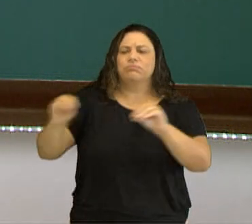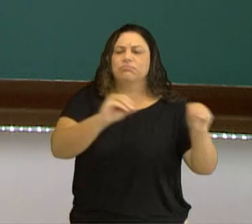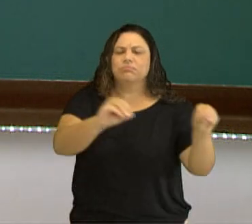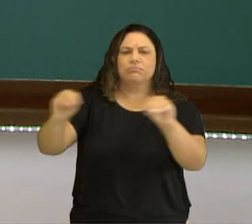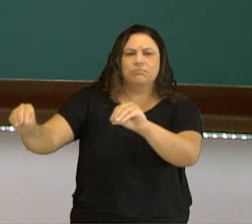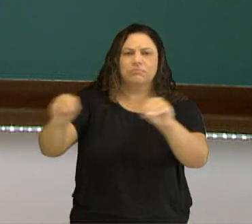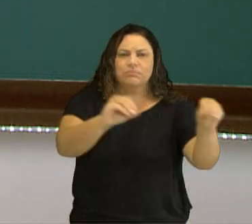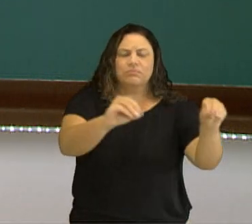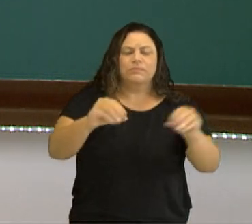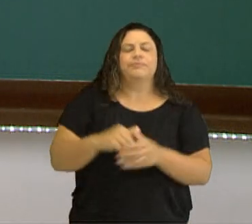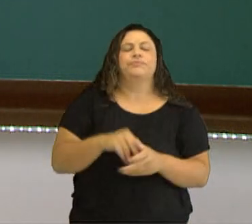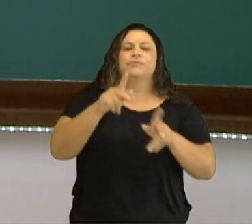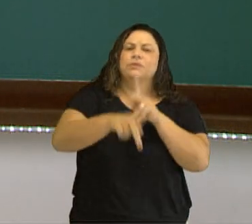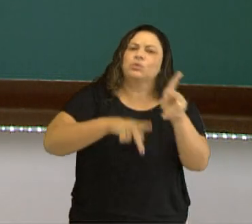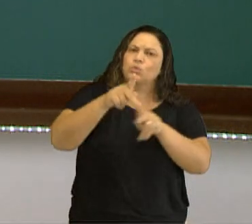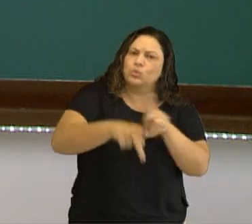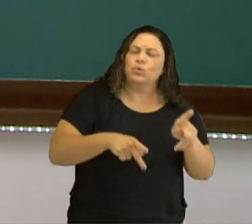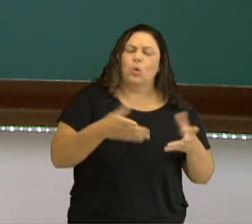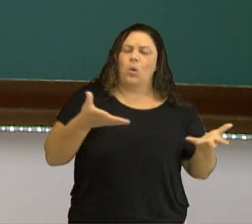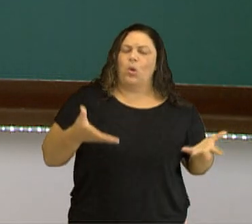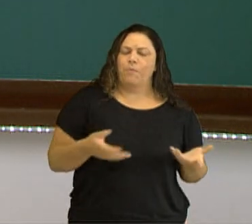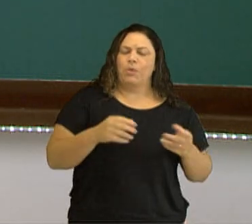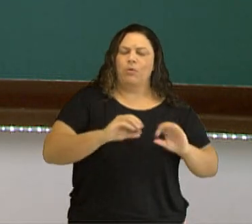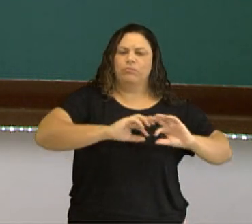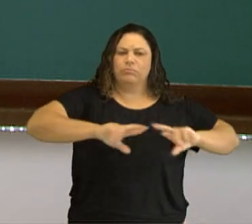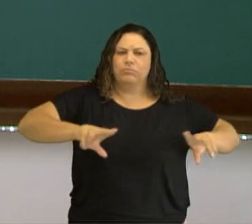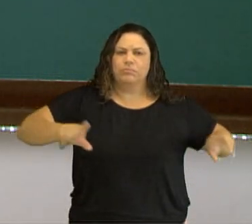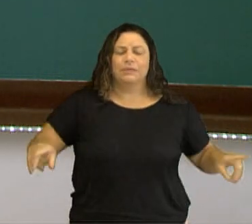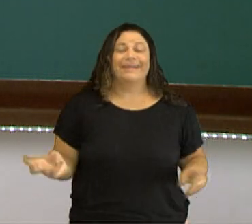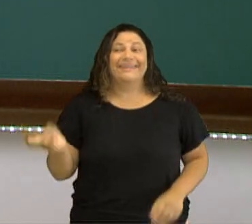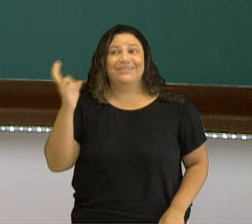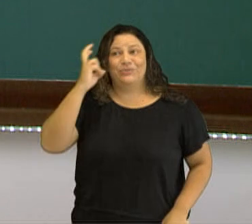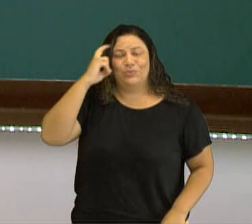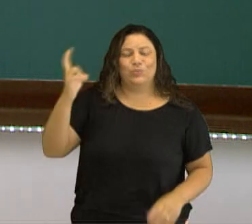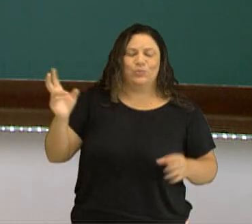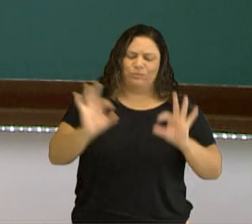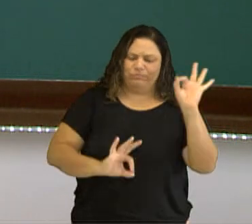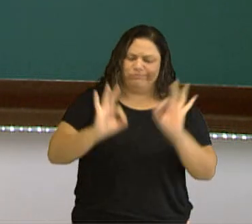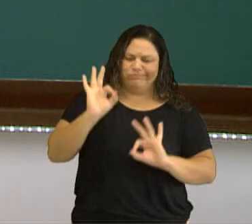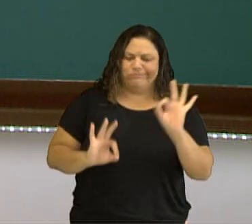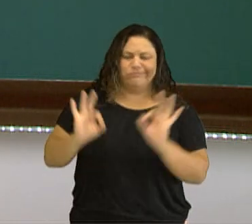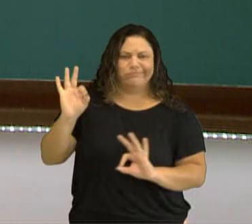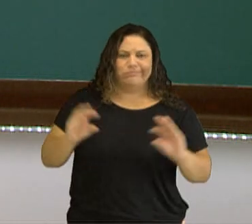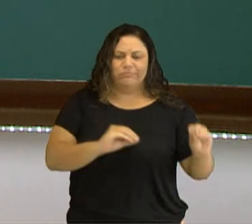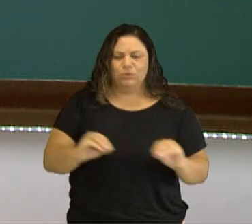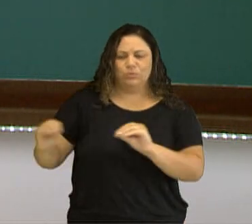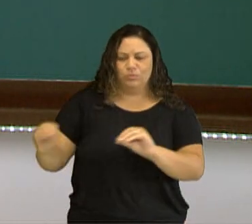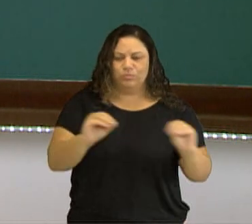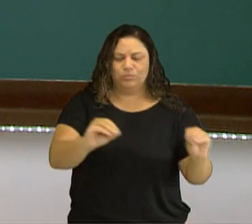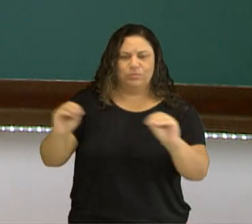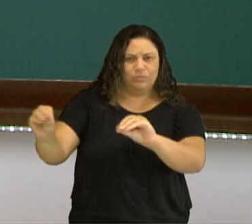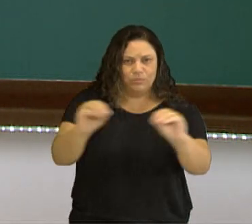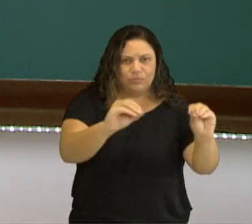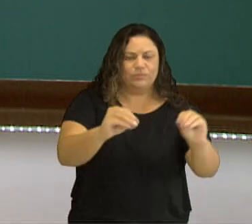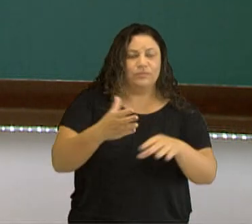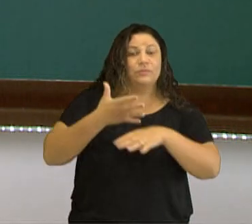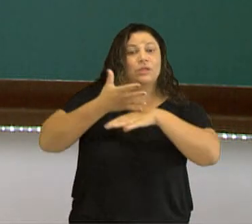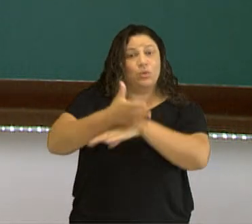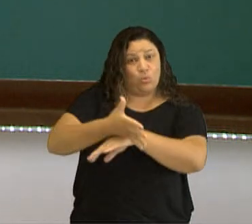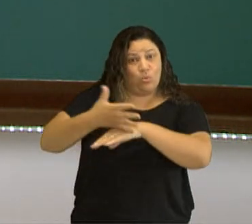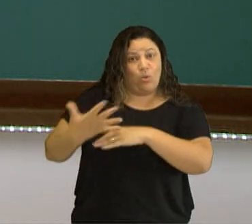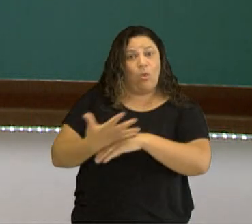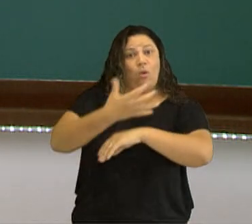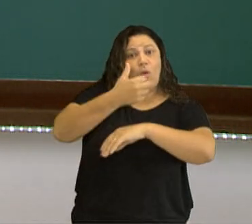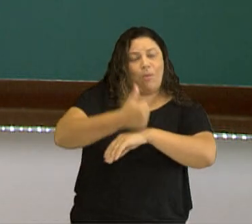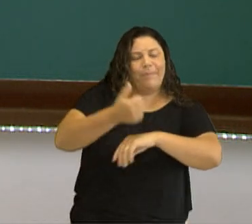entenda que havia essa diferença cultural, de organização étnica desses povos que ocupavam a América antes